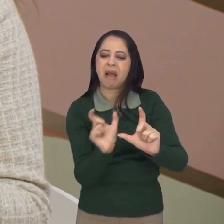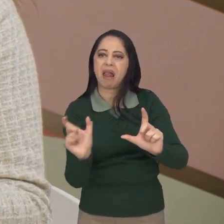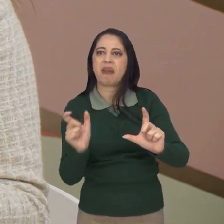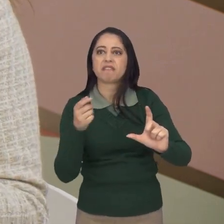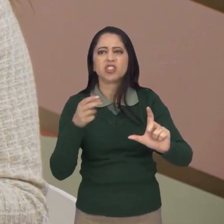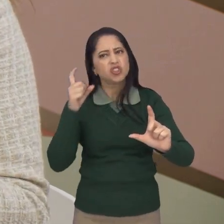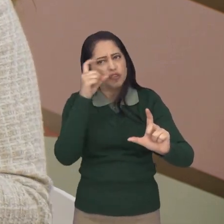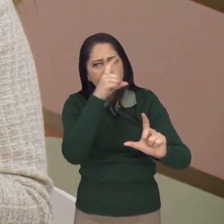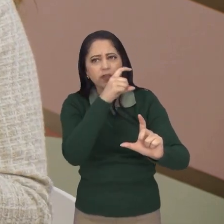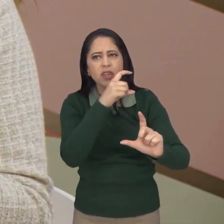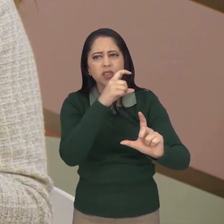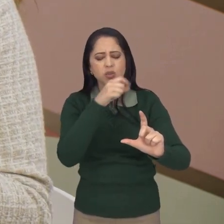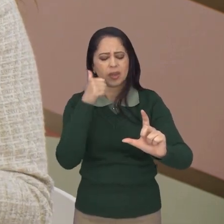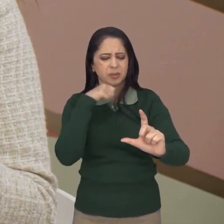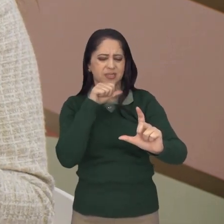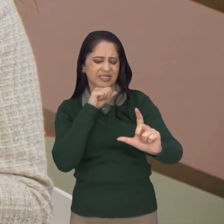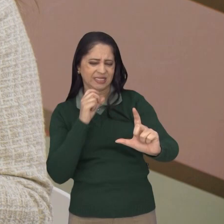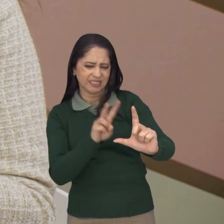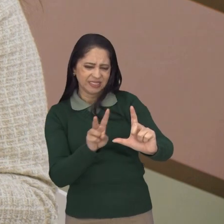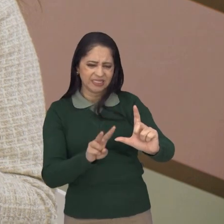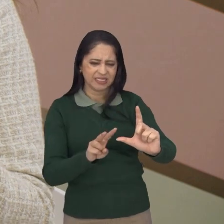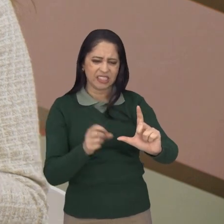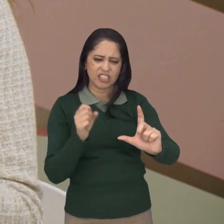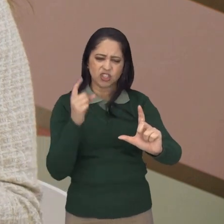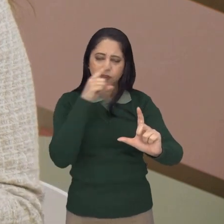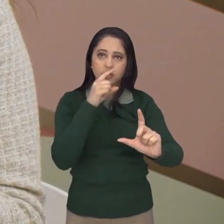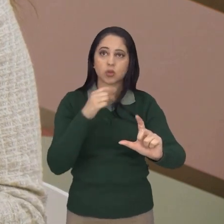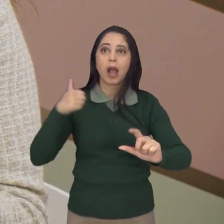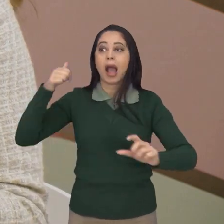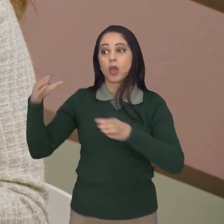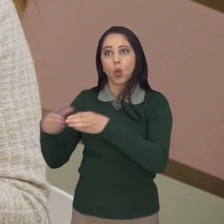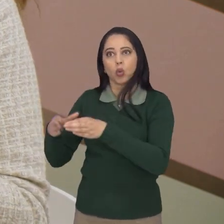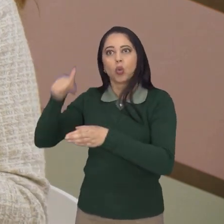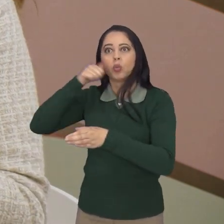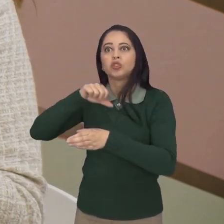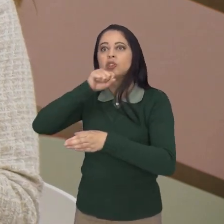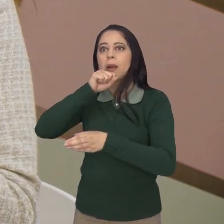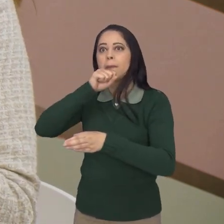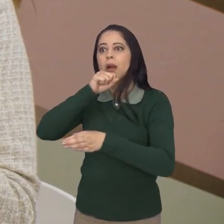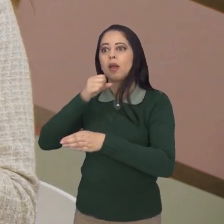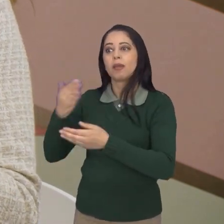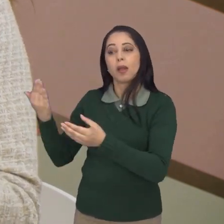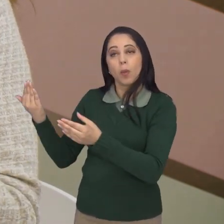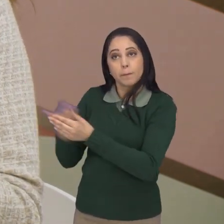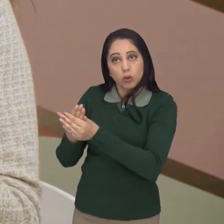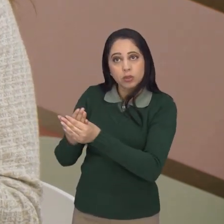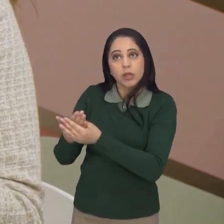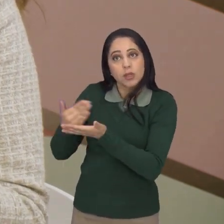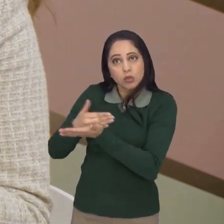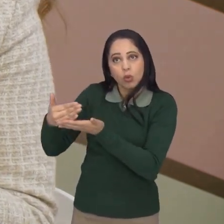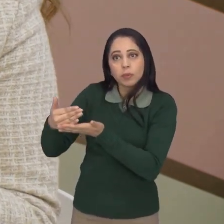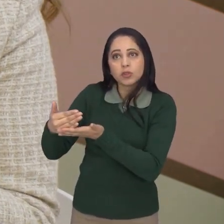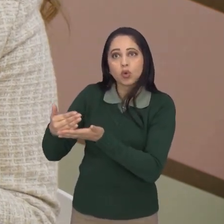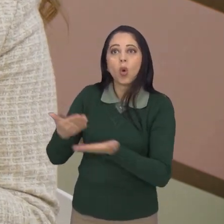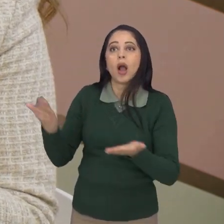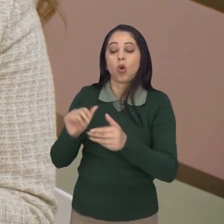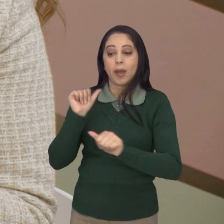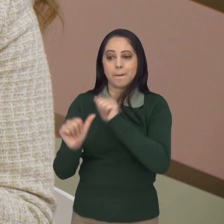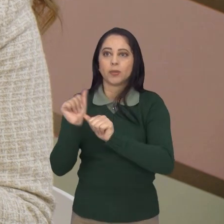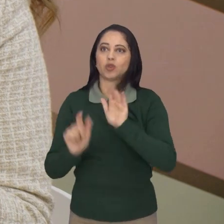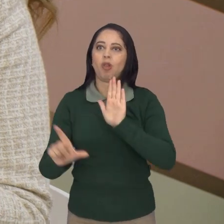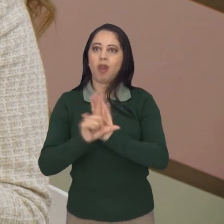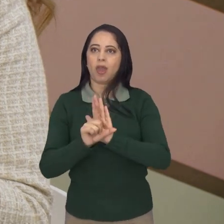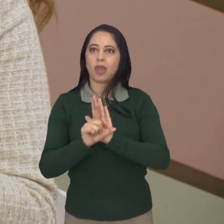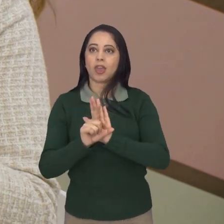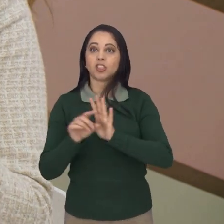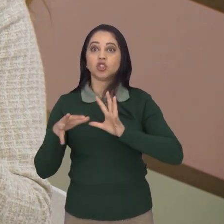nomes ocultos. E aí, realmente, ela foi uma lei que deu certo. Hoje, a indústria alimentícia, ela é obrigatória, tá discriminado